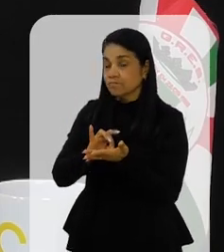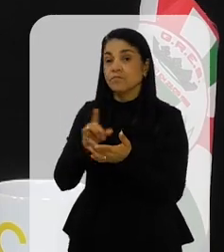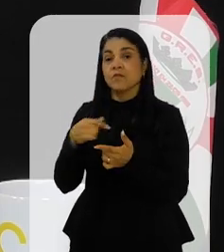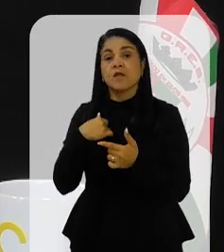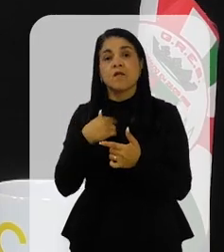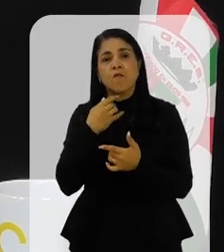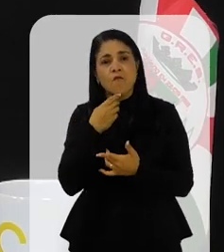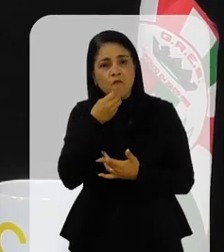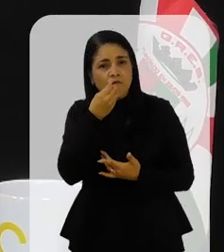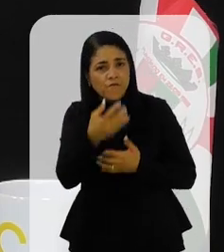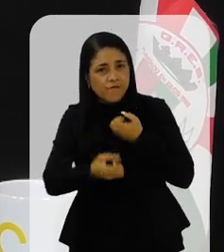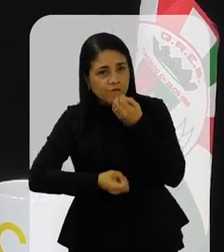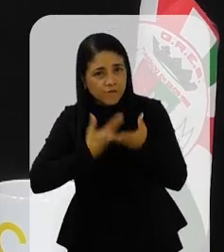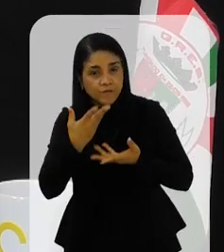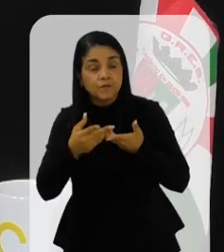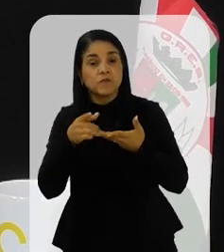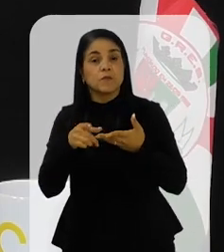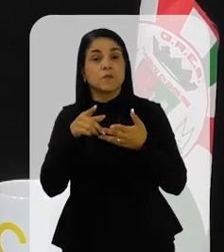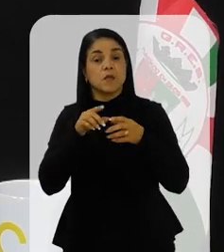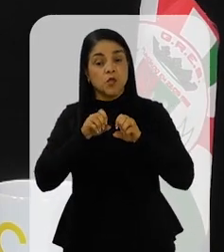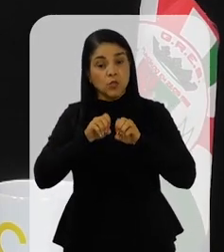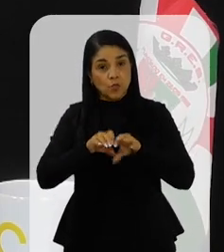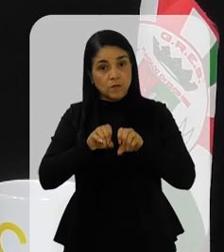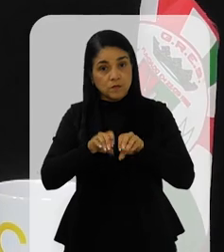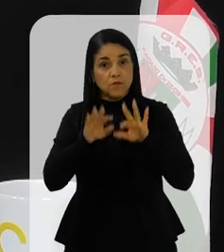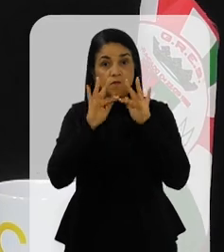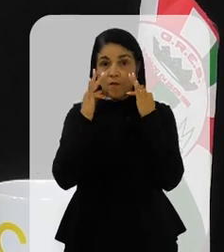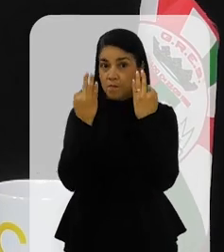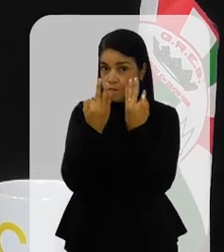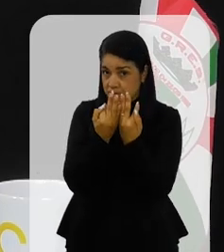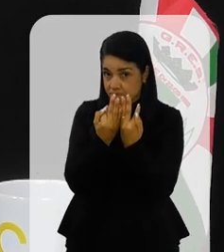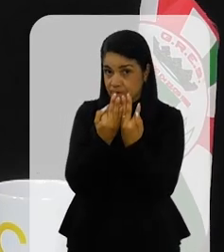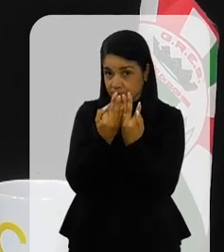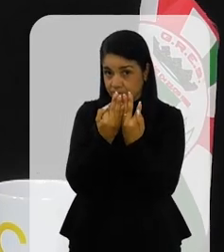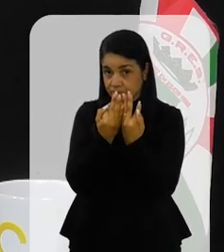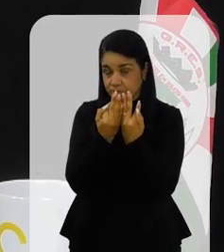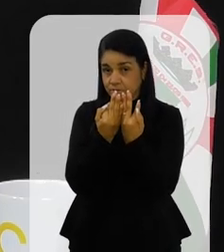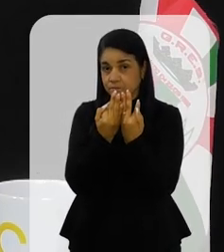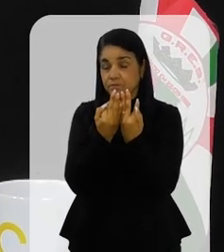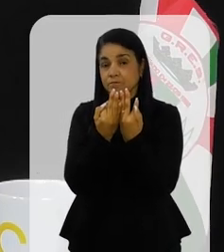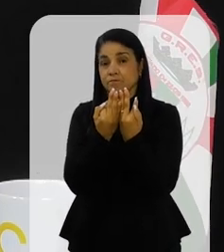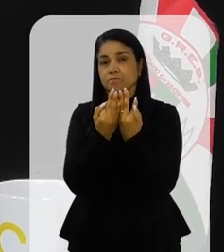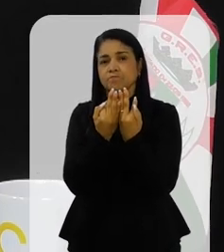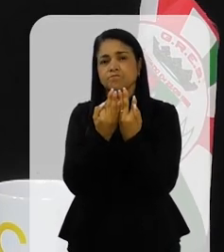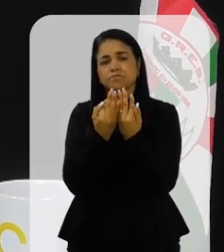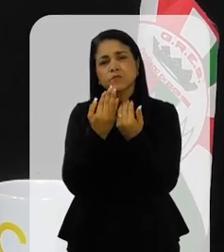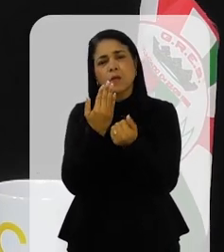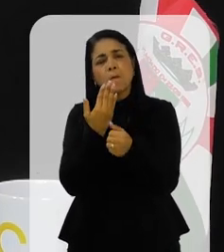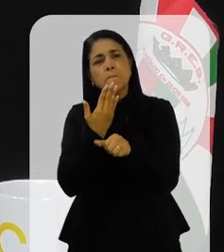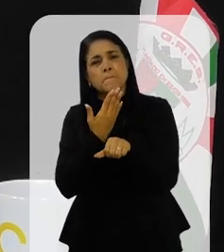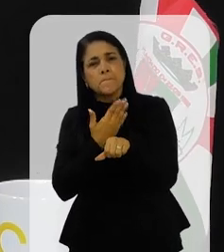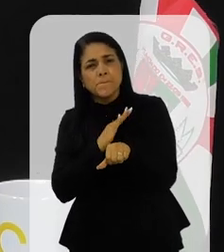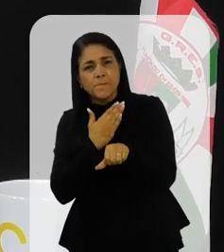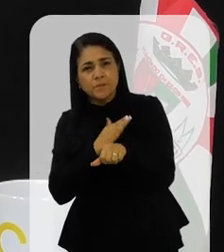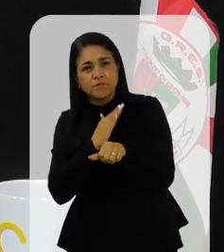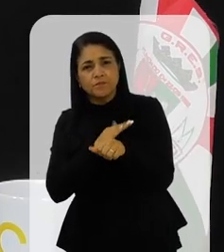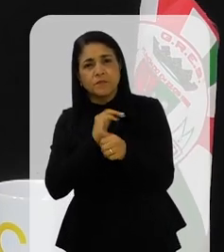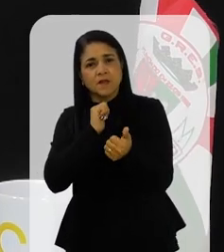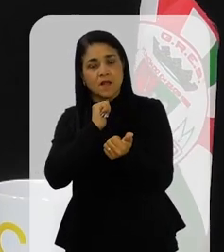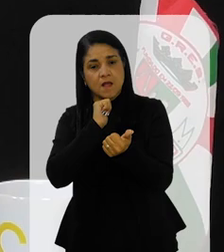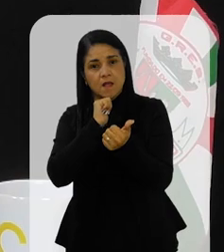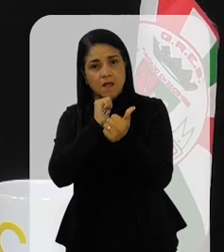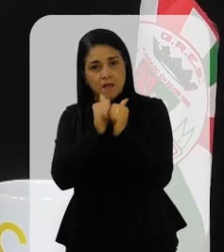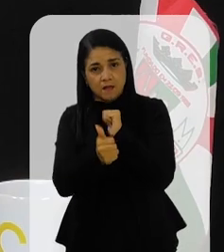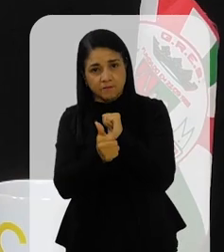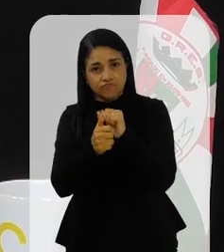todos nós viemos de uma educação familiar, mas eu comecei a praticar atletismo com 10 para 11 anos